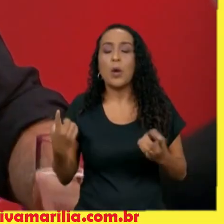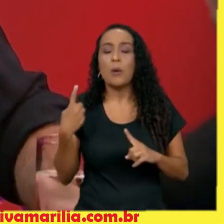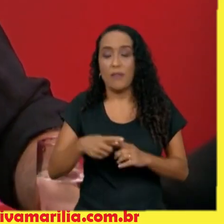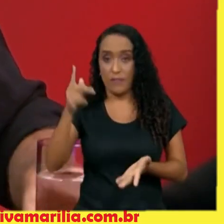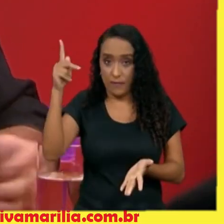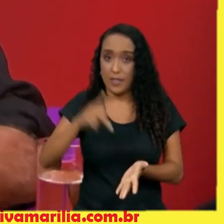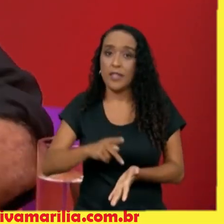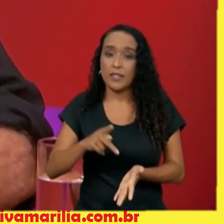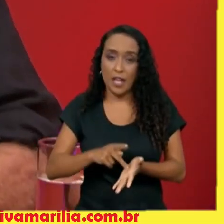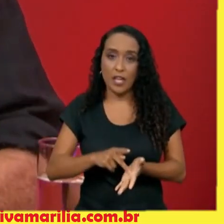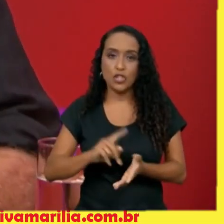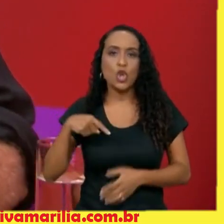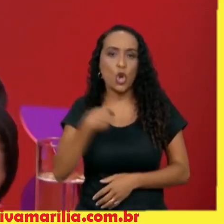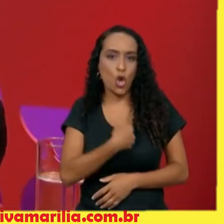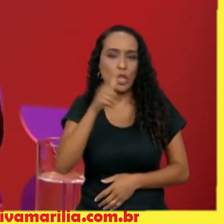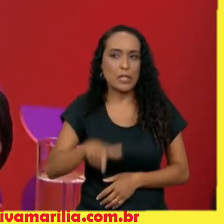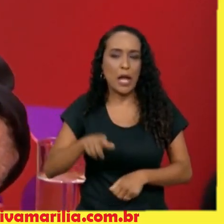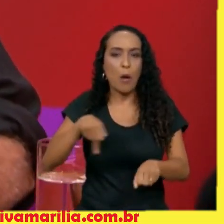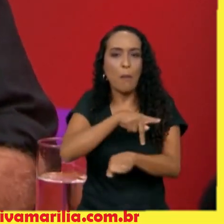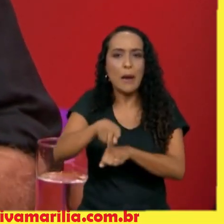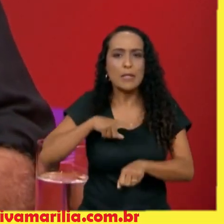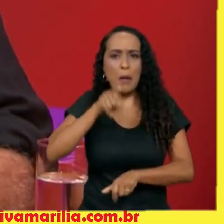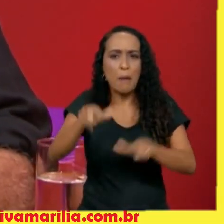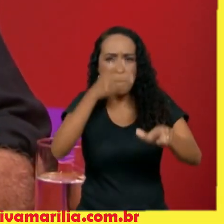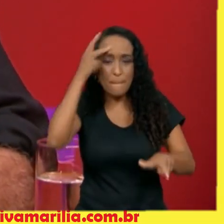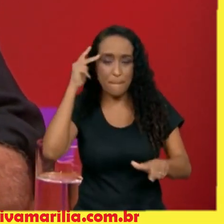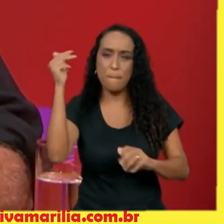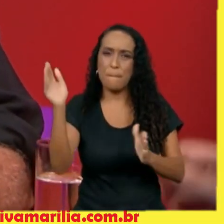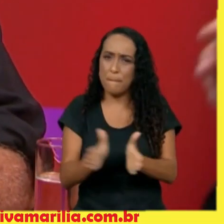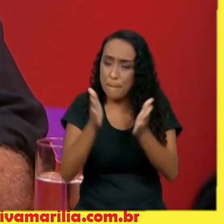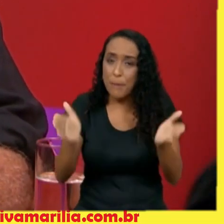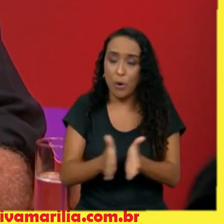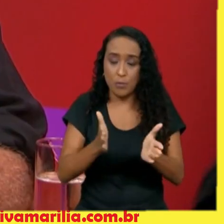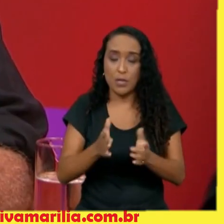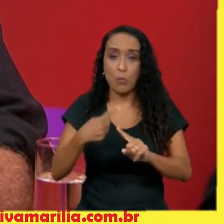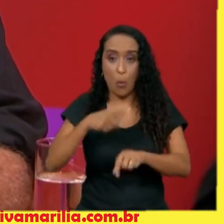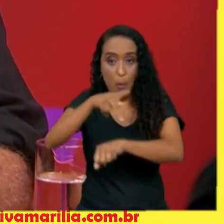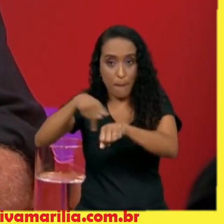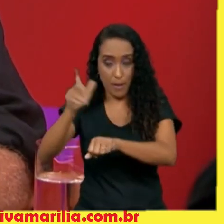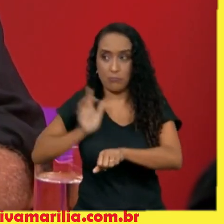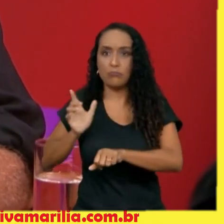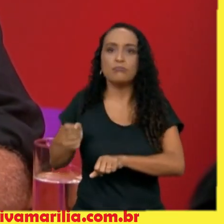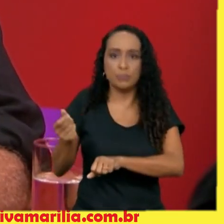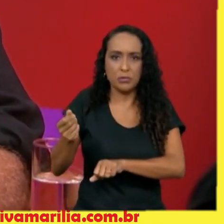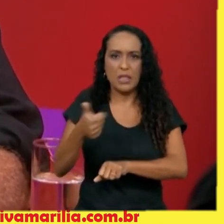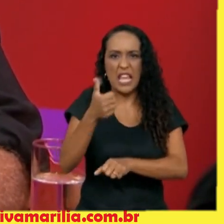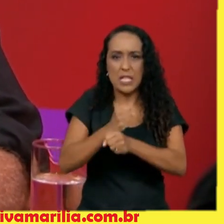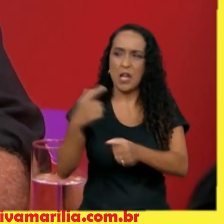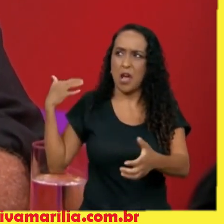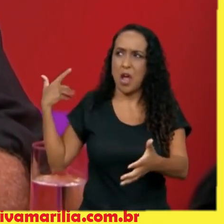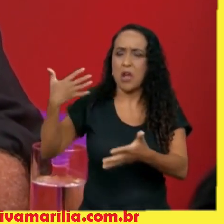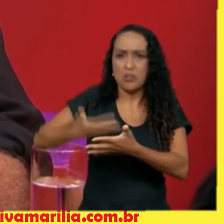fundo, nós somos um país de pessoas pobres. Um país rico, né? Que há 10 anos atrás